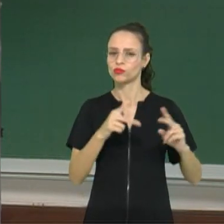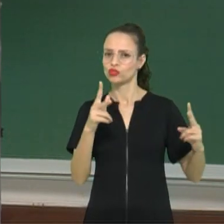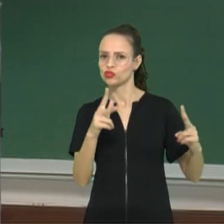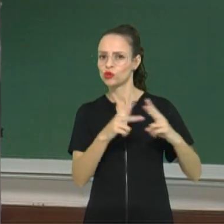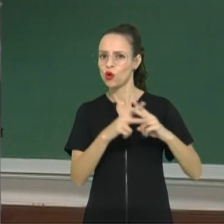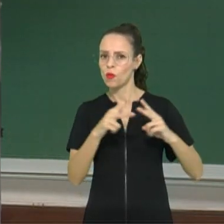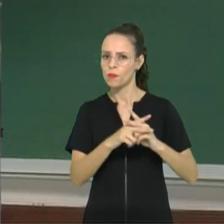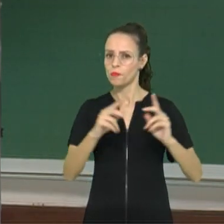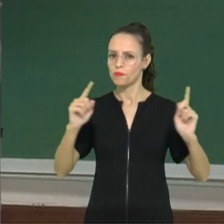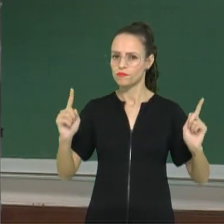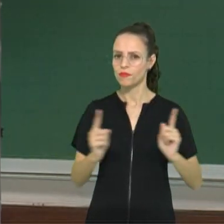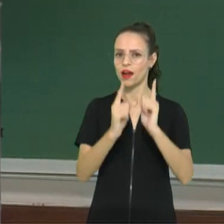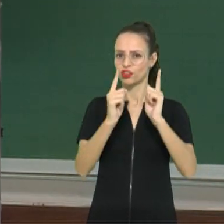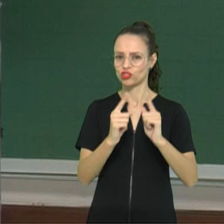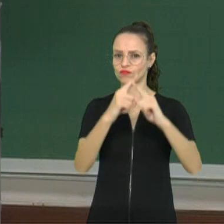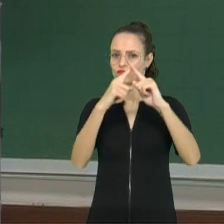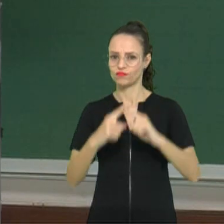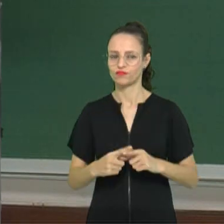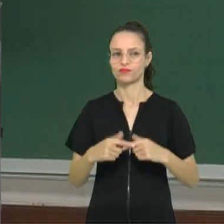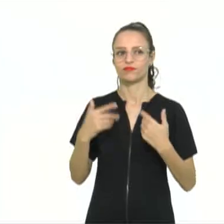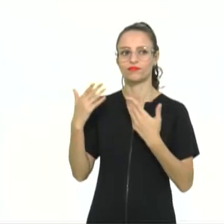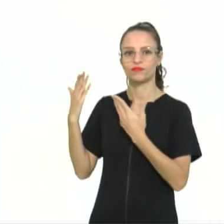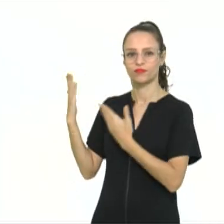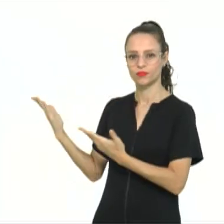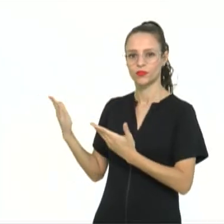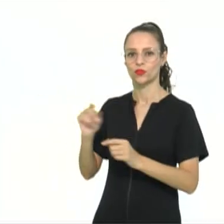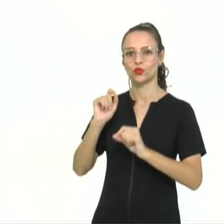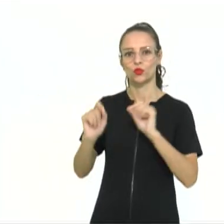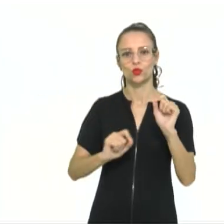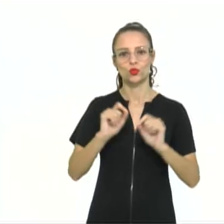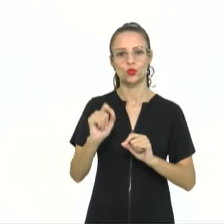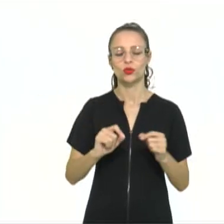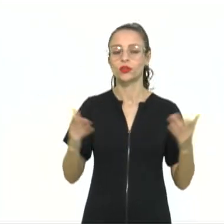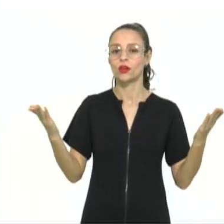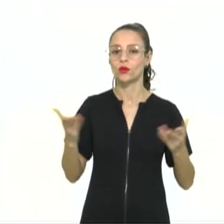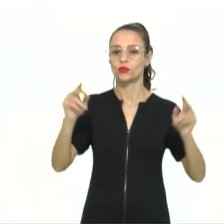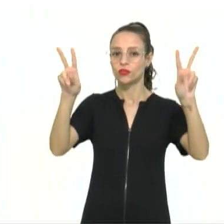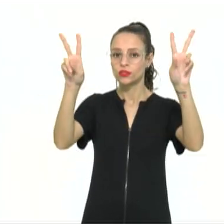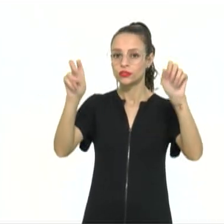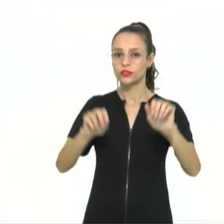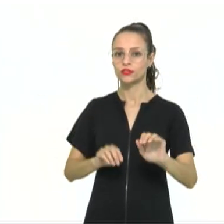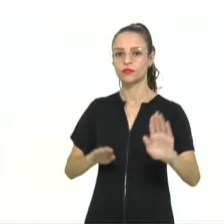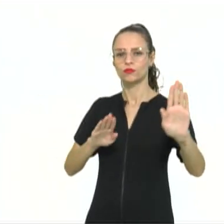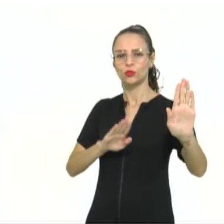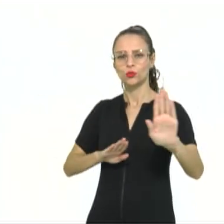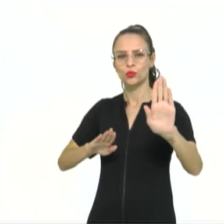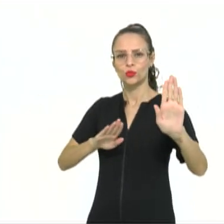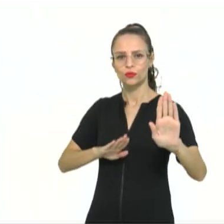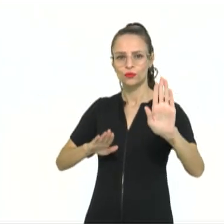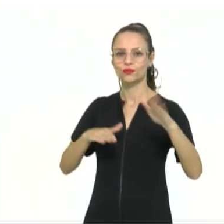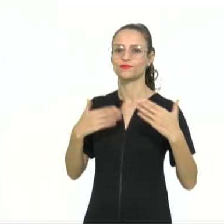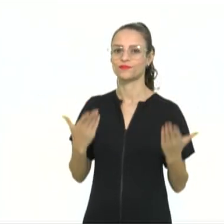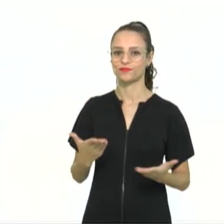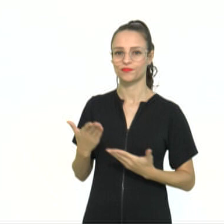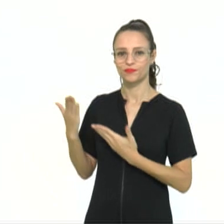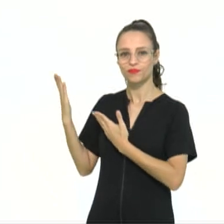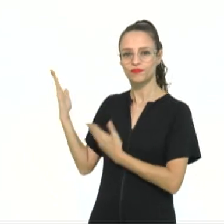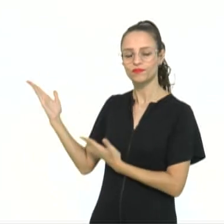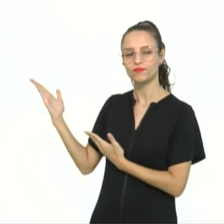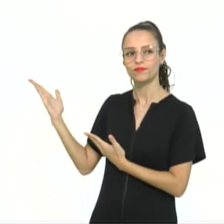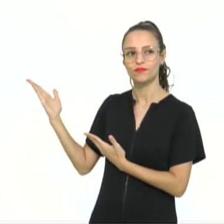De confronto ali entre os praticantes, né? Então, a modalidade de hoje é o Kung Fu. Então está retratado